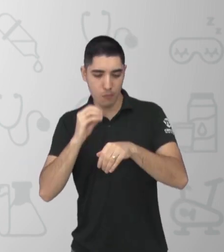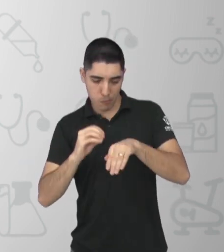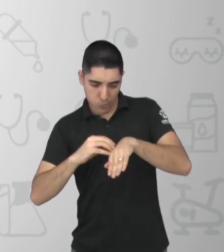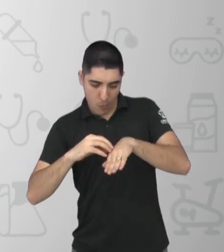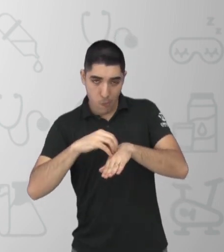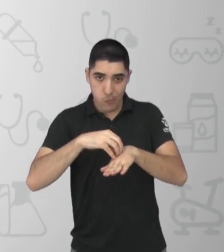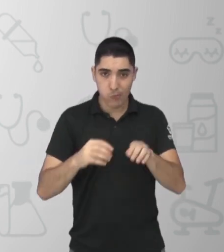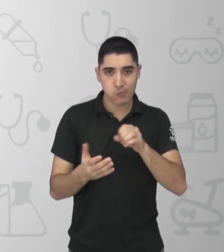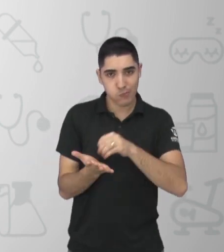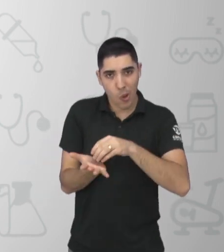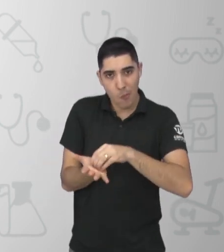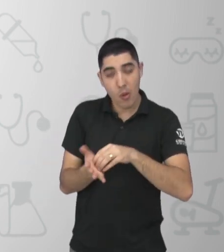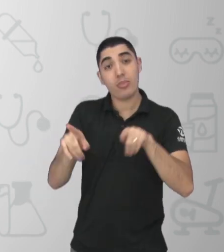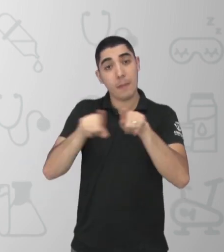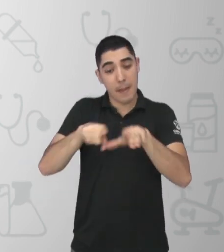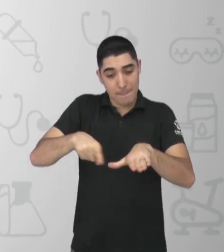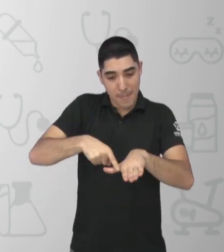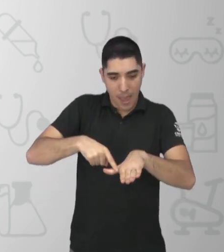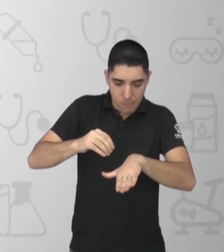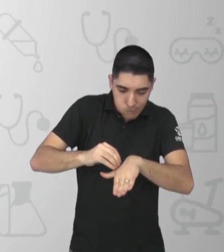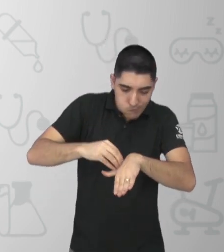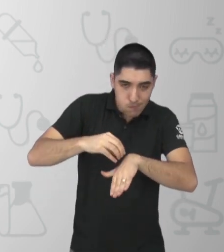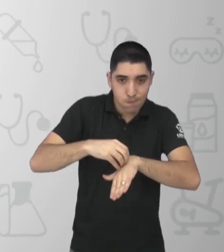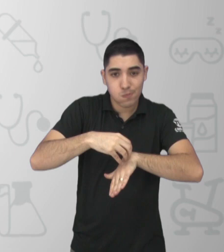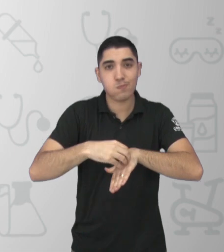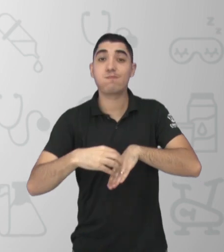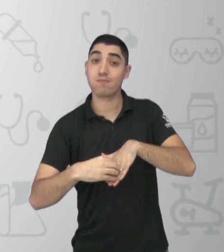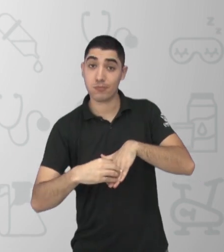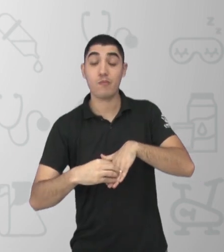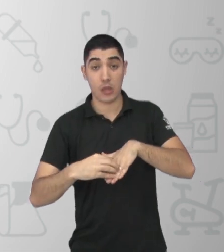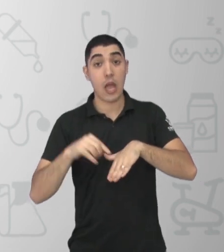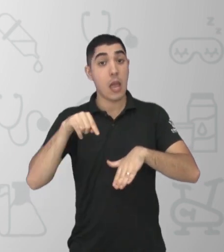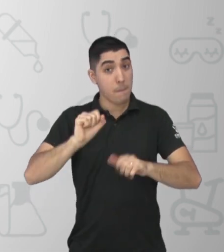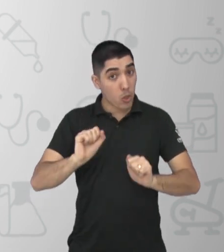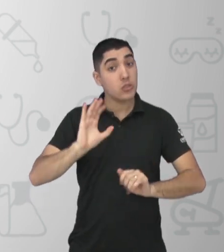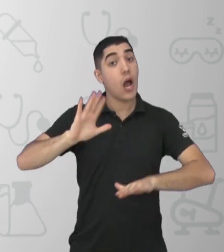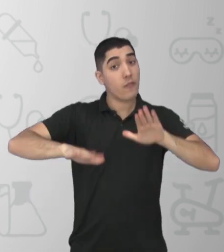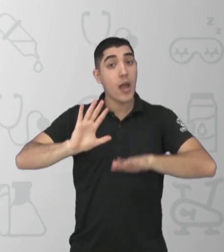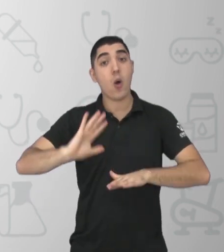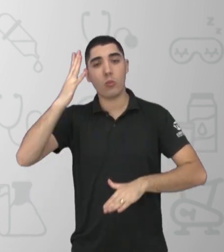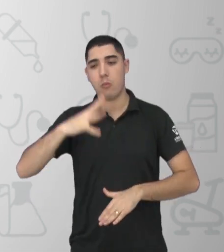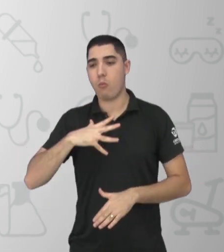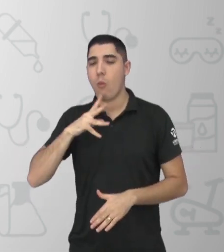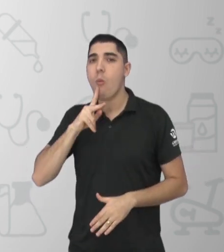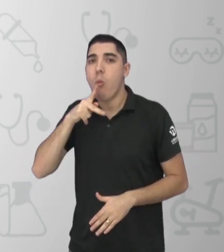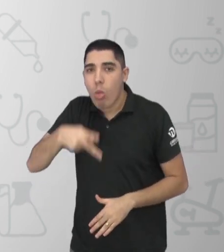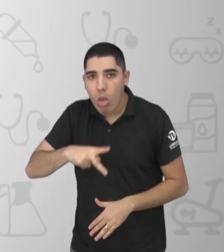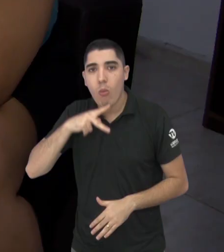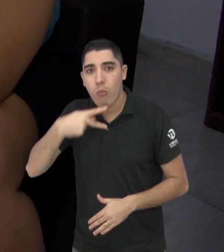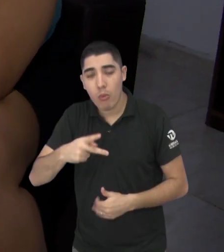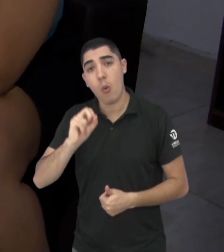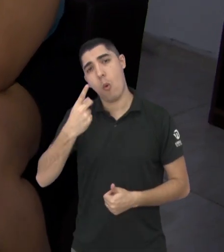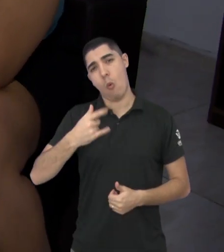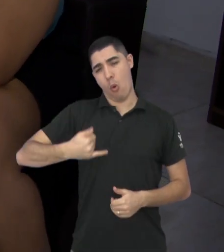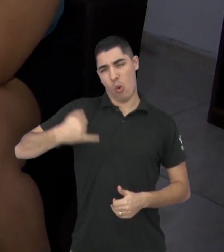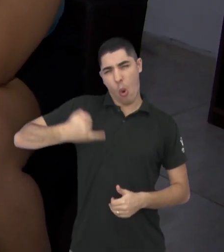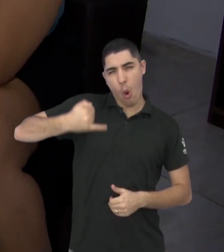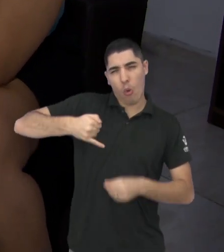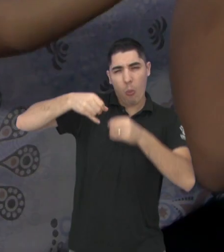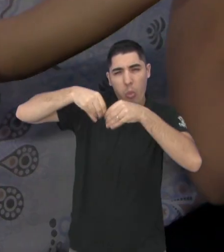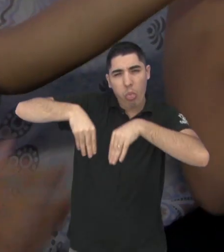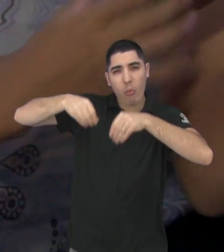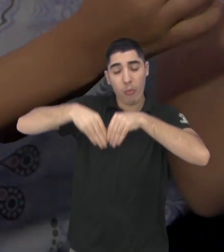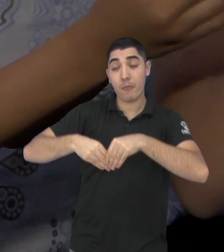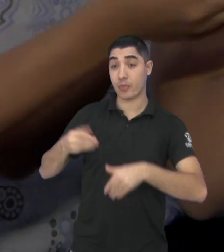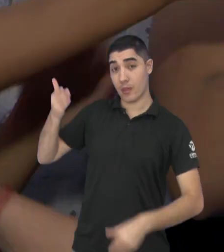nesses 3 órgãos. Em alguns casos, podem ocorrer náuseas, vômito e diarreia. A Bianca é mãe